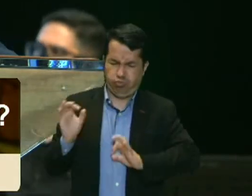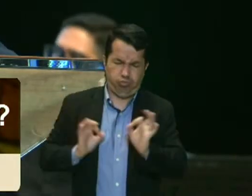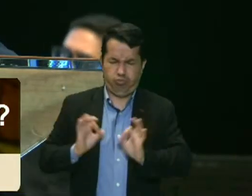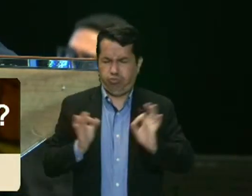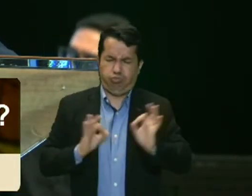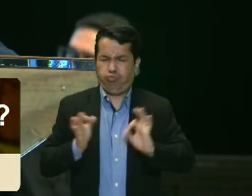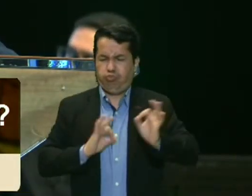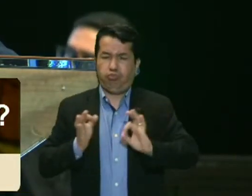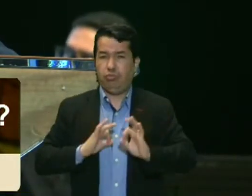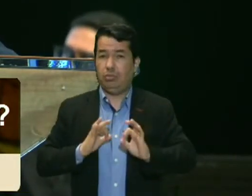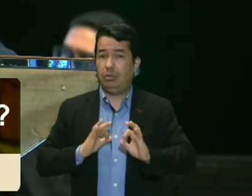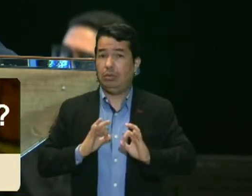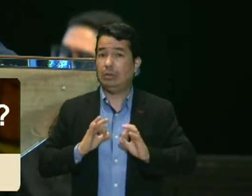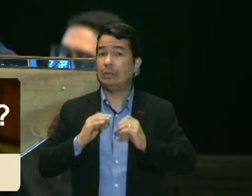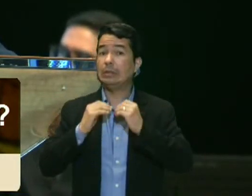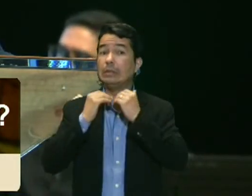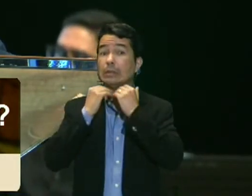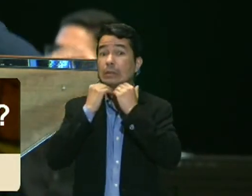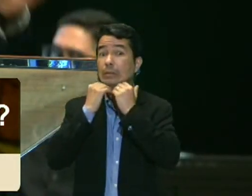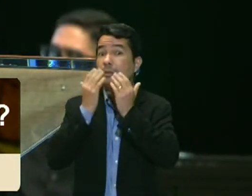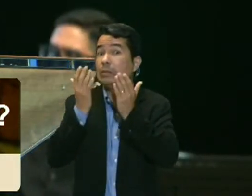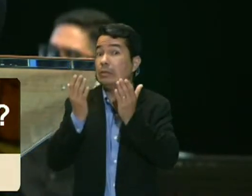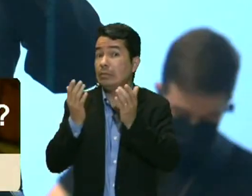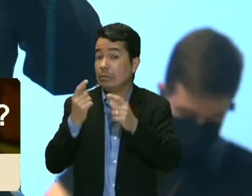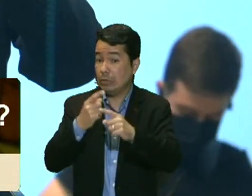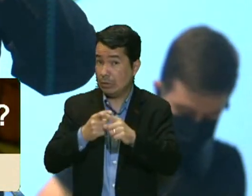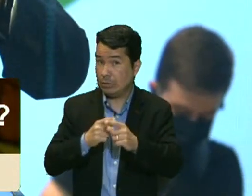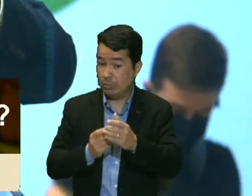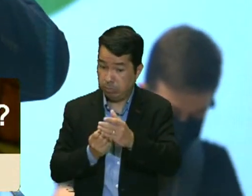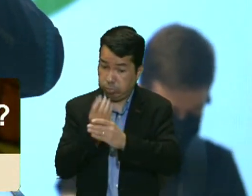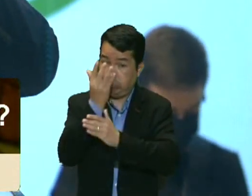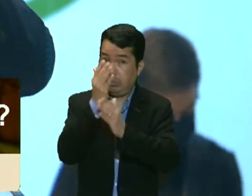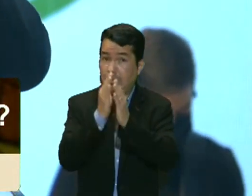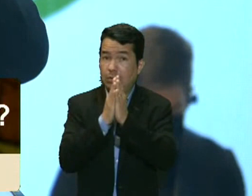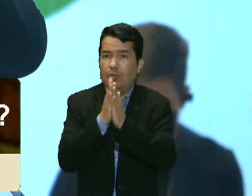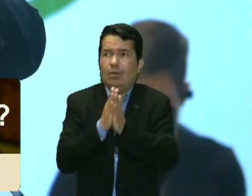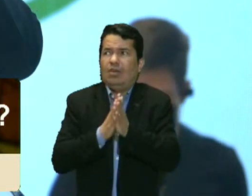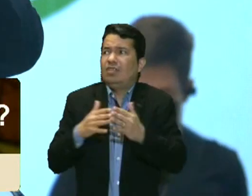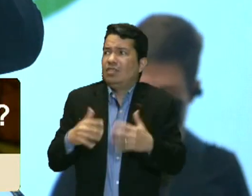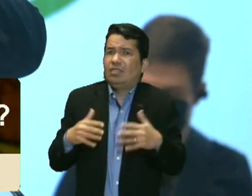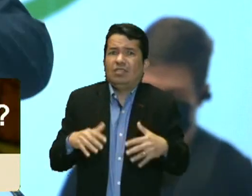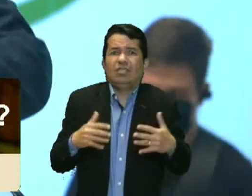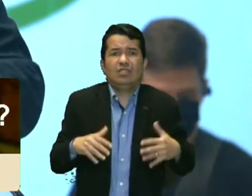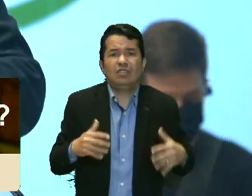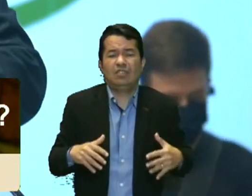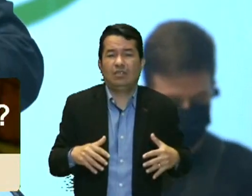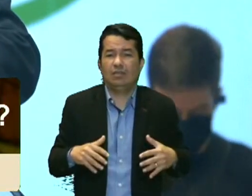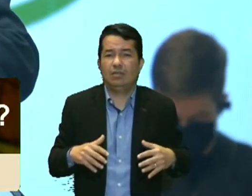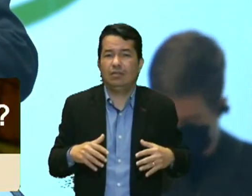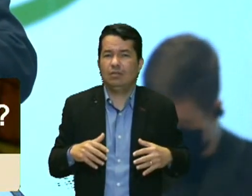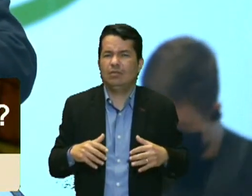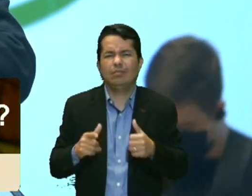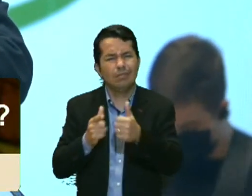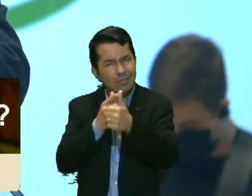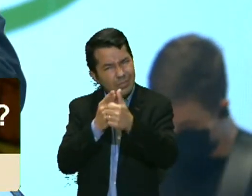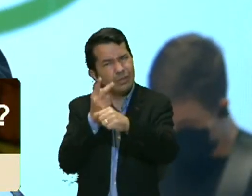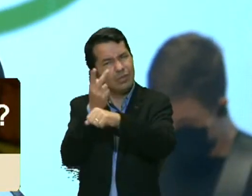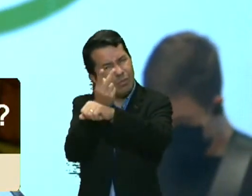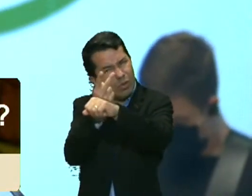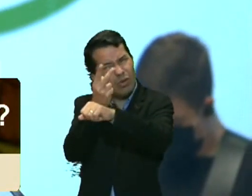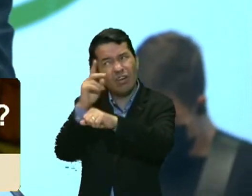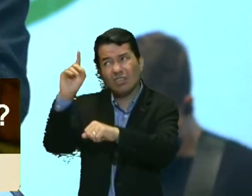em todas as suas decisões, para experimentar a paz que excede todo entendimento. Lá